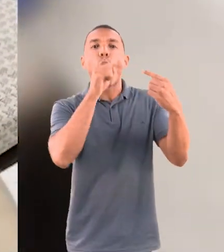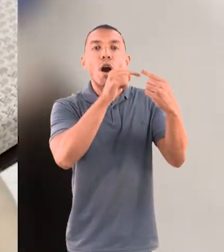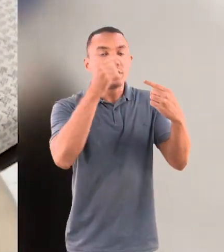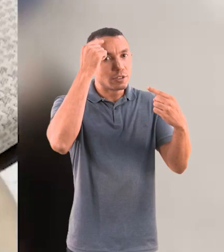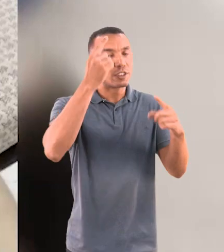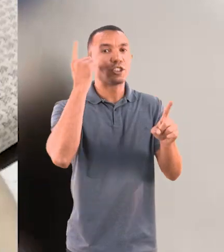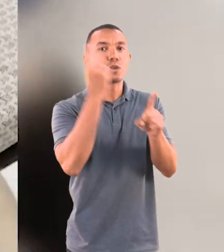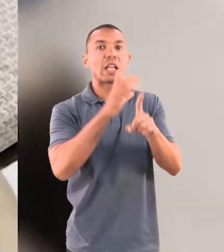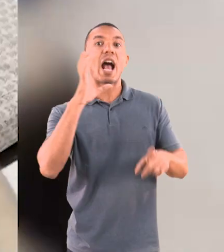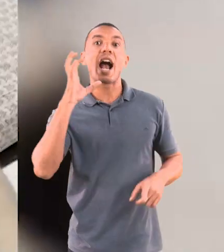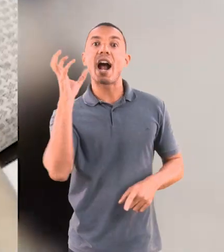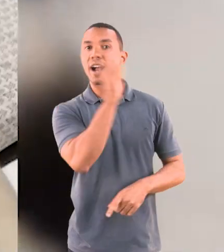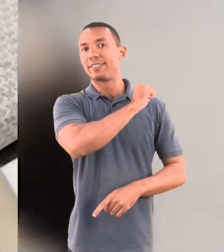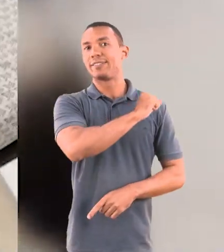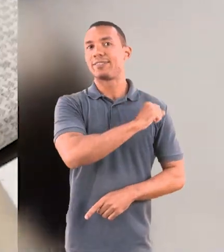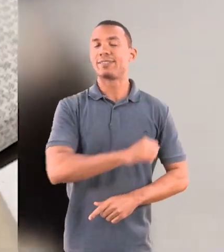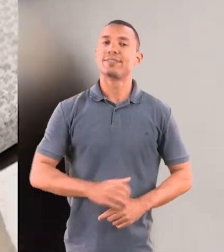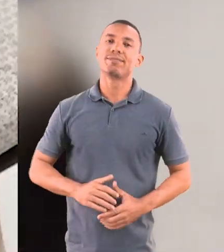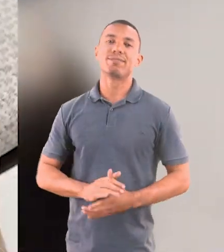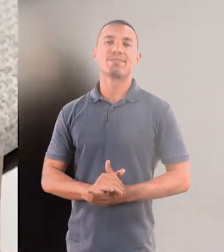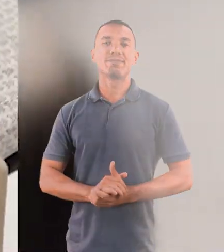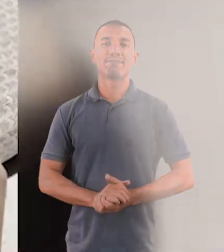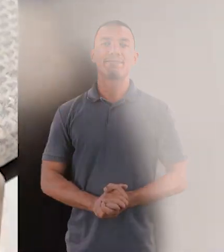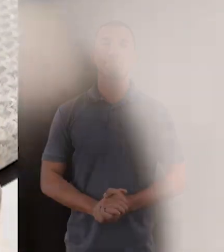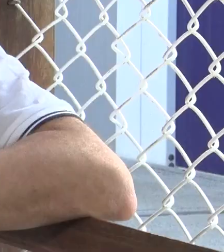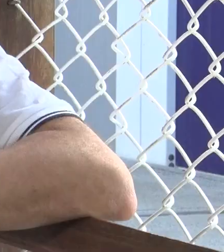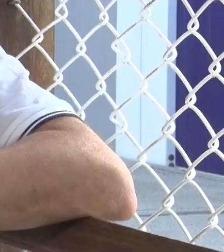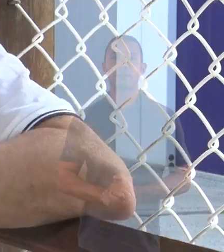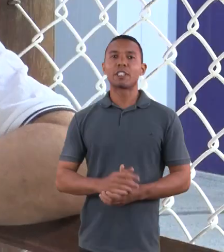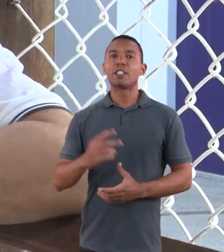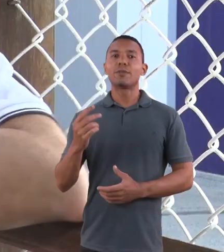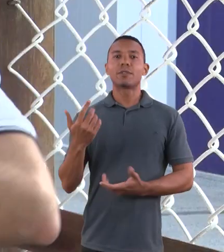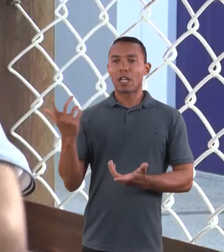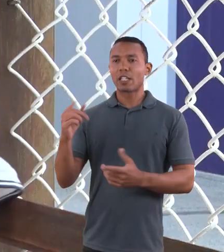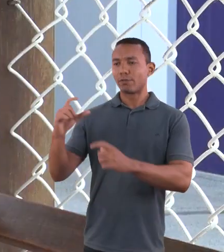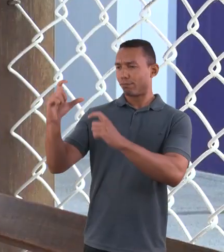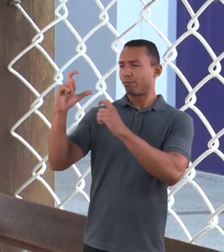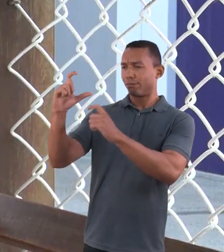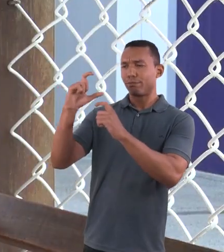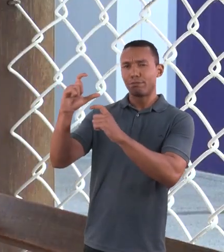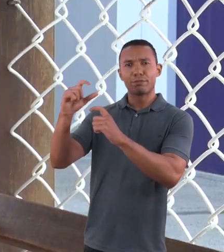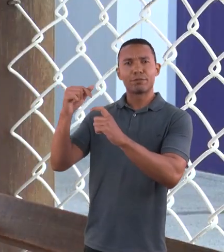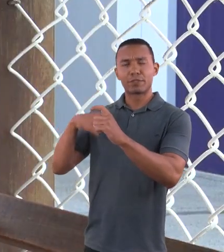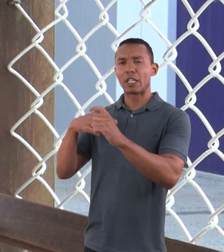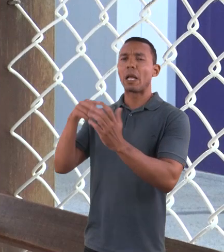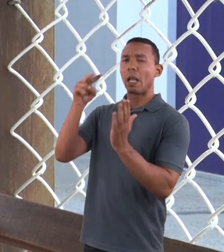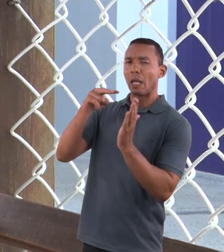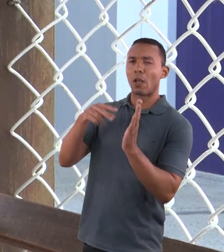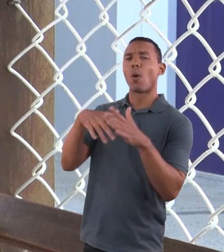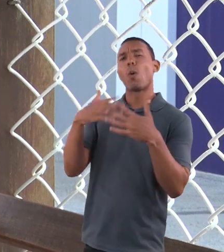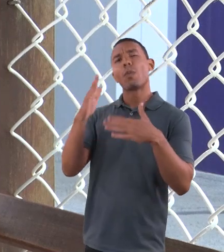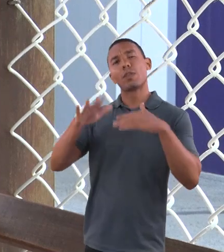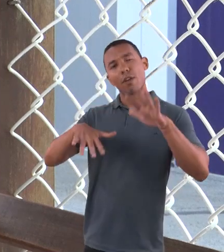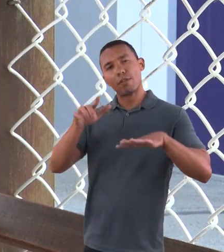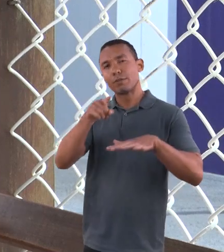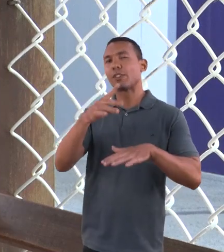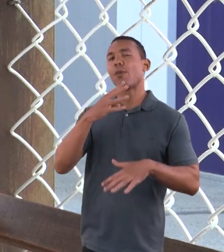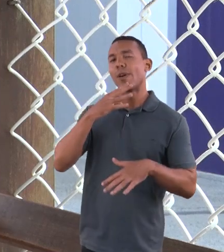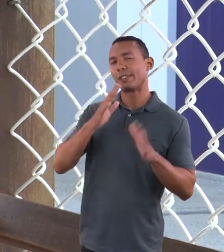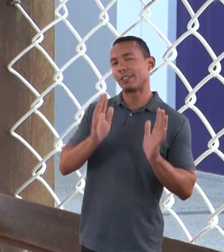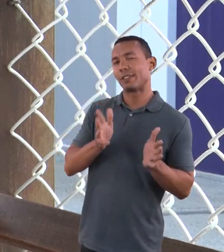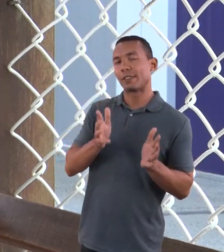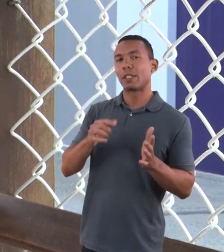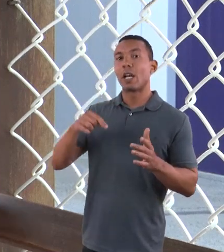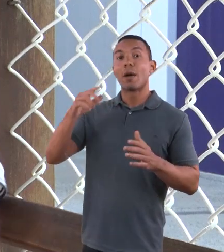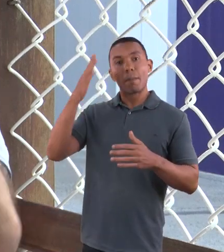de cálculo do ponto-alvo seja realizado em um instante. Esse tipo de história em quadrinhos você já deve ter lido, ou ao